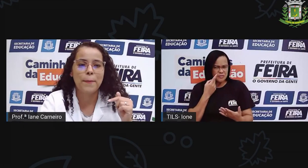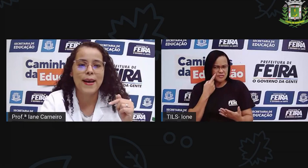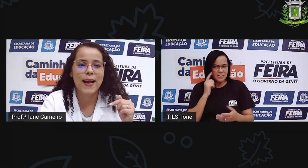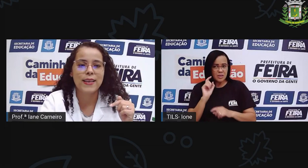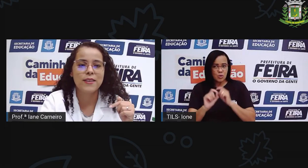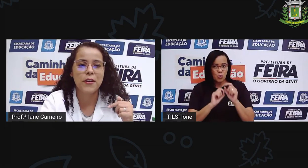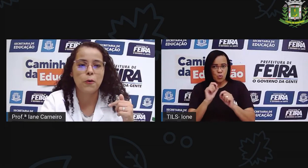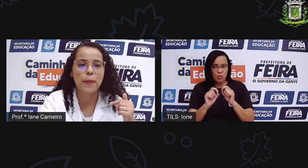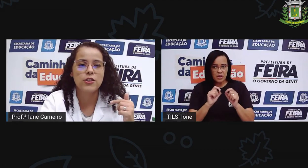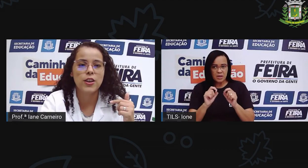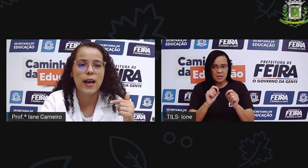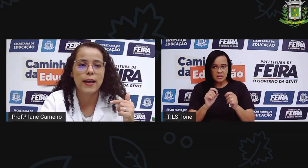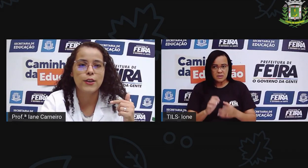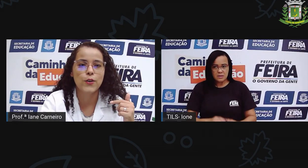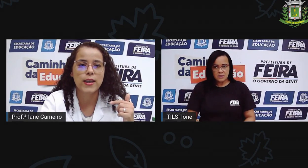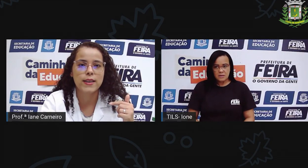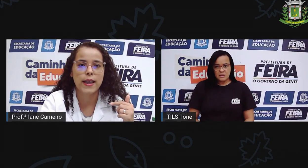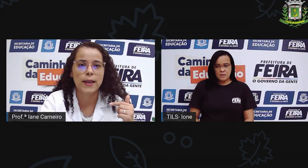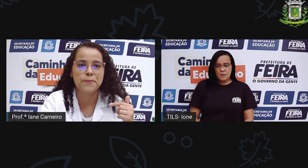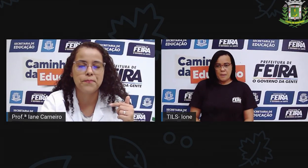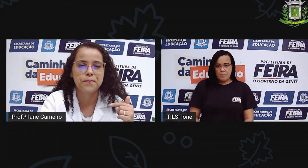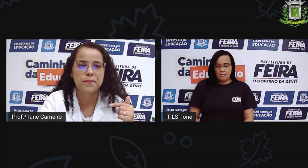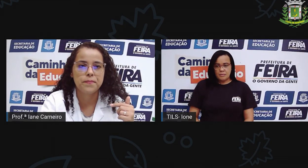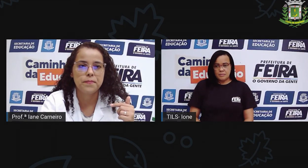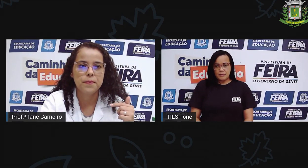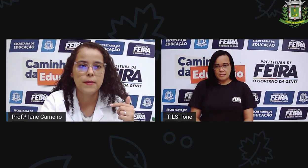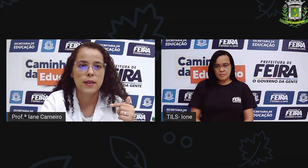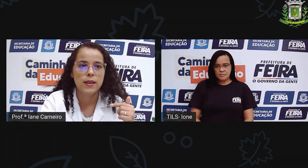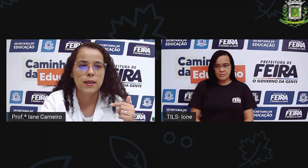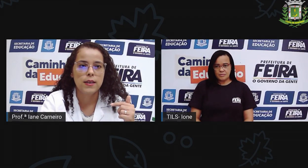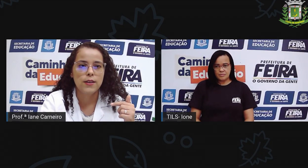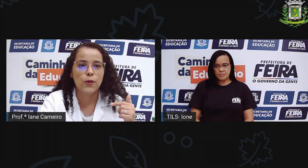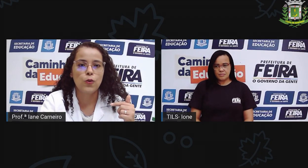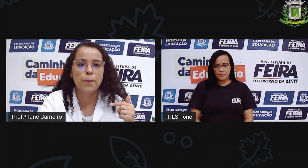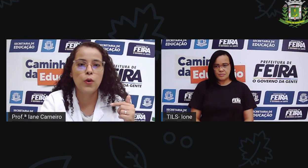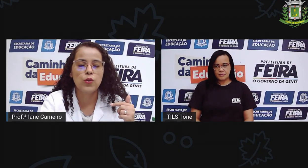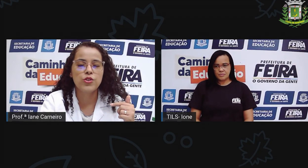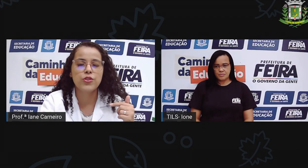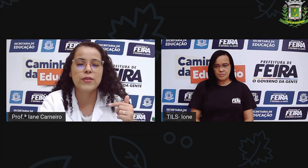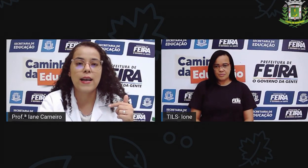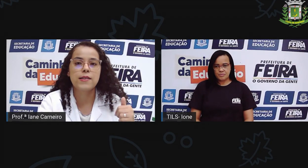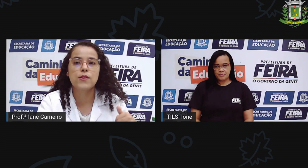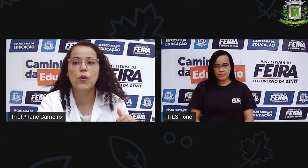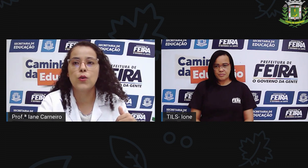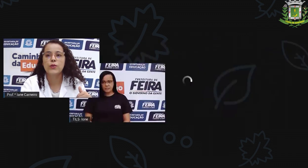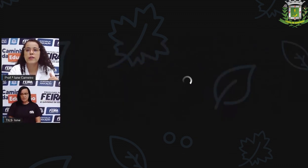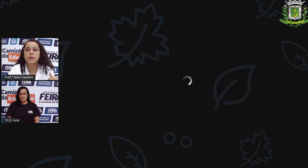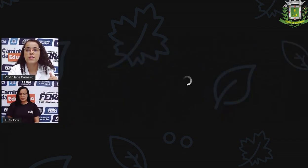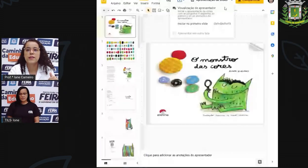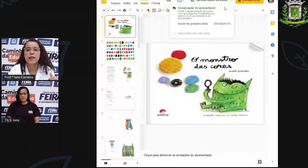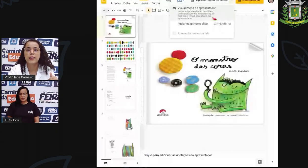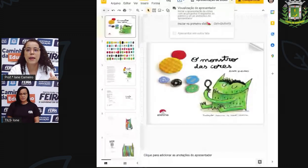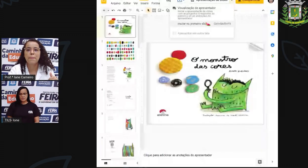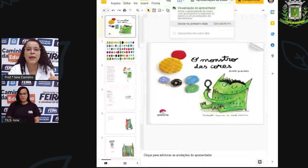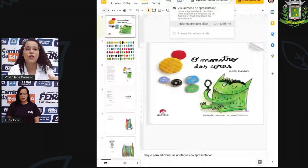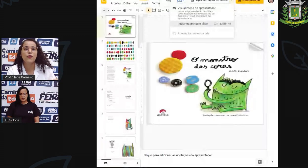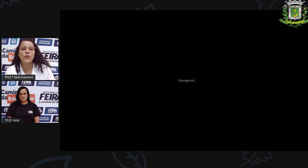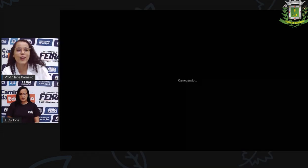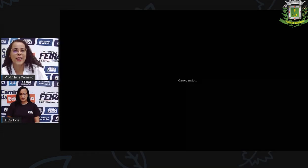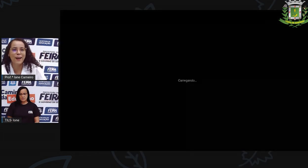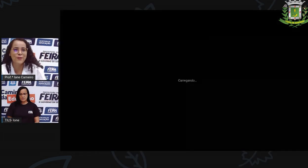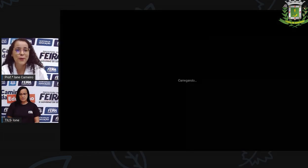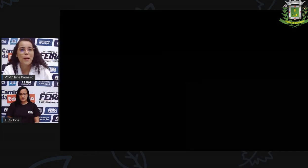A Pró vai parar aqui e vai compartilhar em outra tela. O Monstro das Cores. Então, senta aí